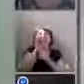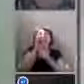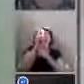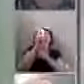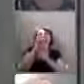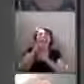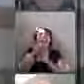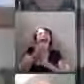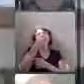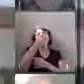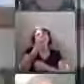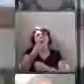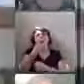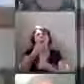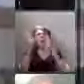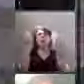né? Está iluminada e brilhante.